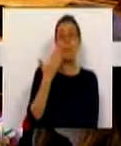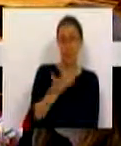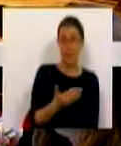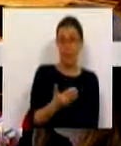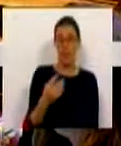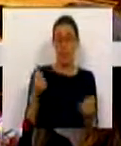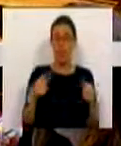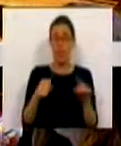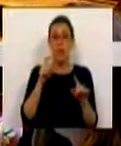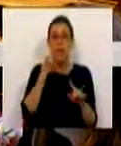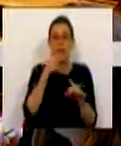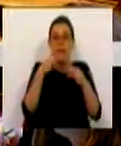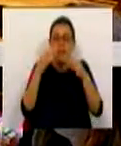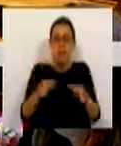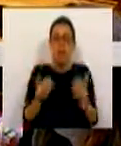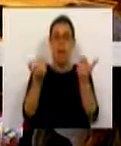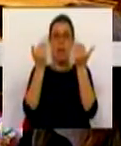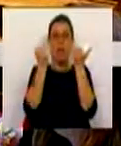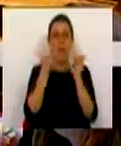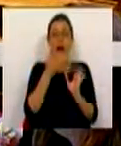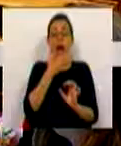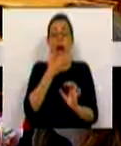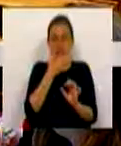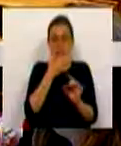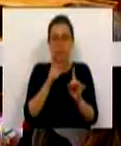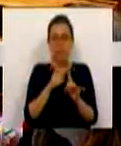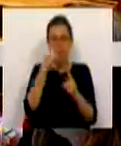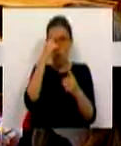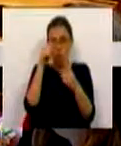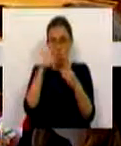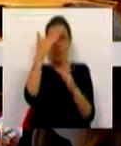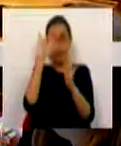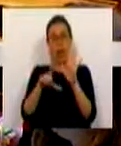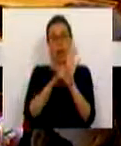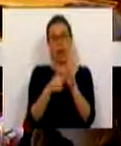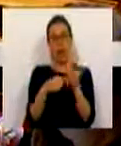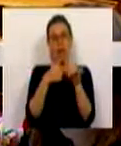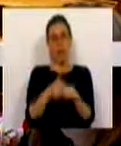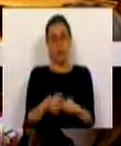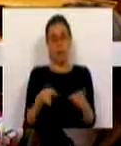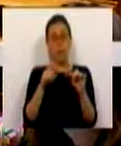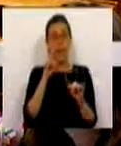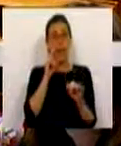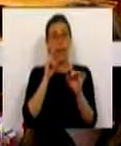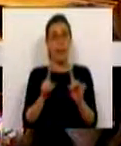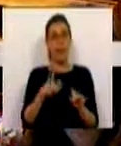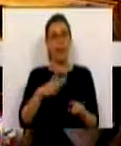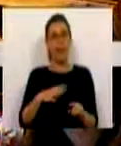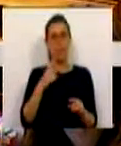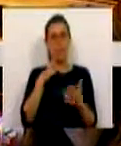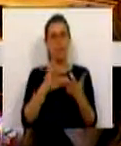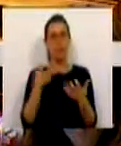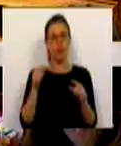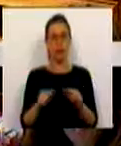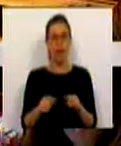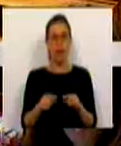e a existência de garantias que a informação só será utilizada para os fins previstos na lei. Em matérias de garantias, queria aqui destacar